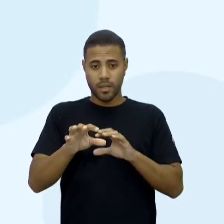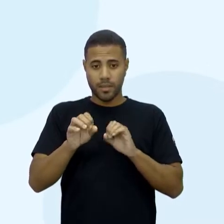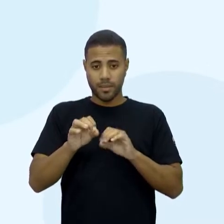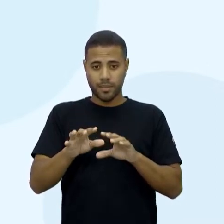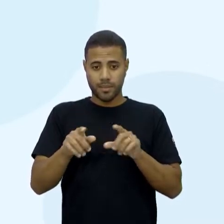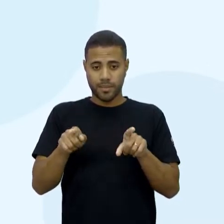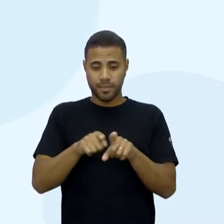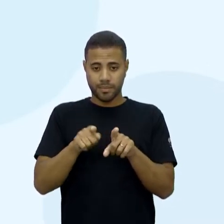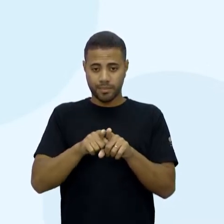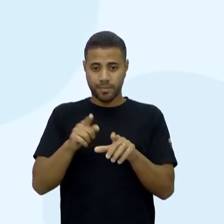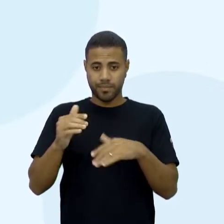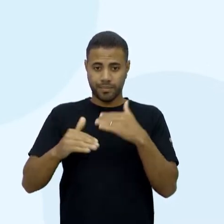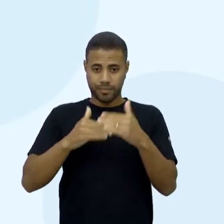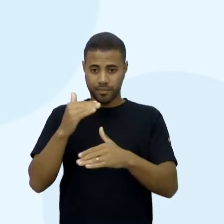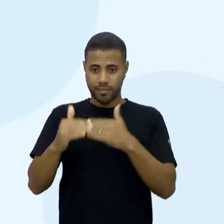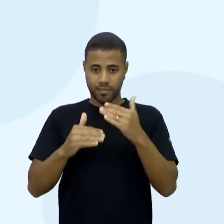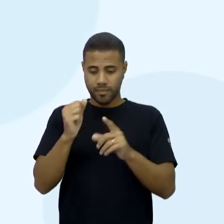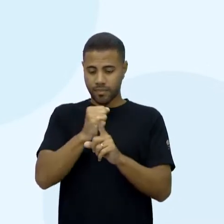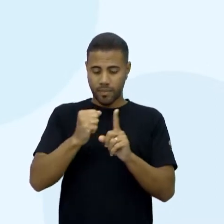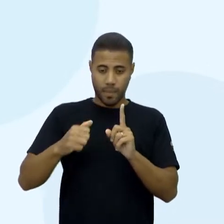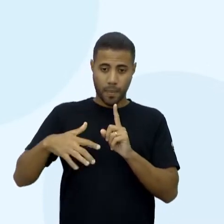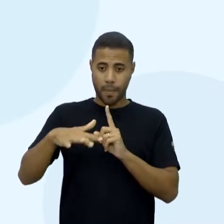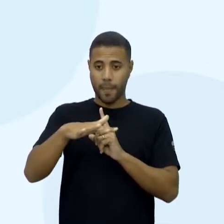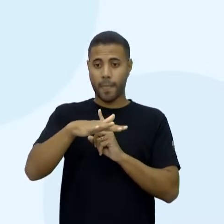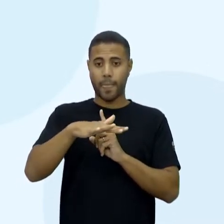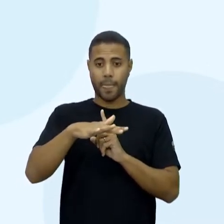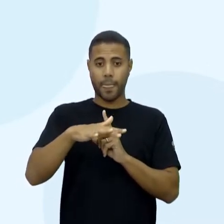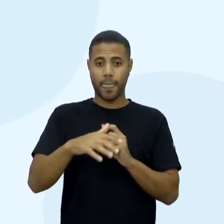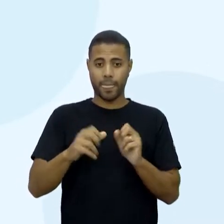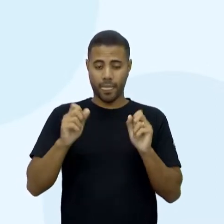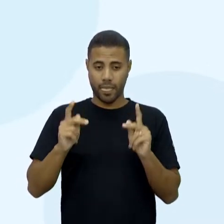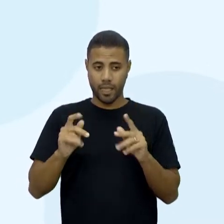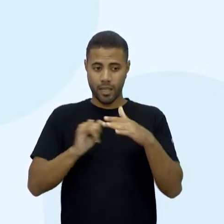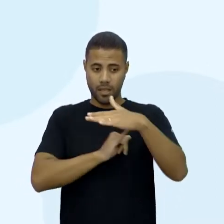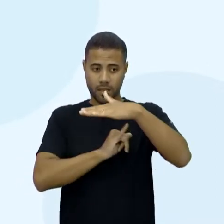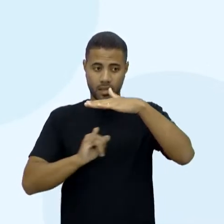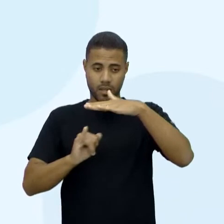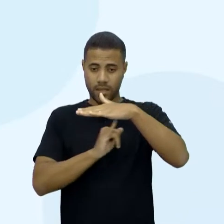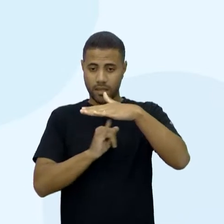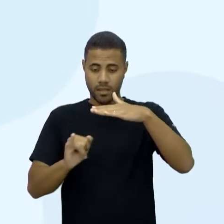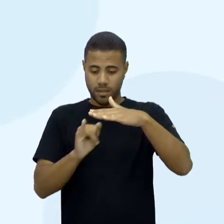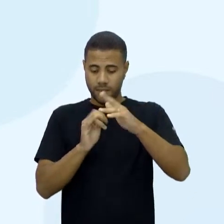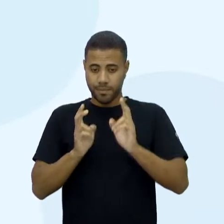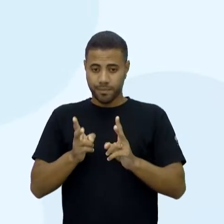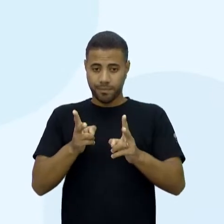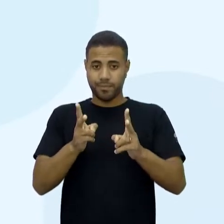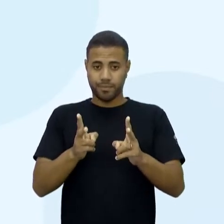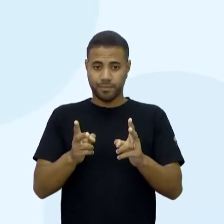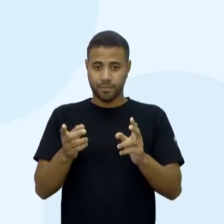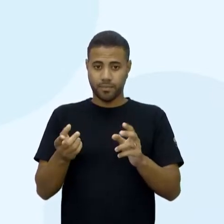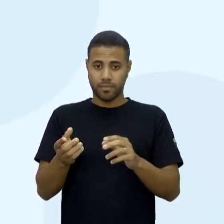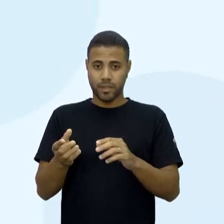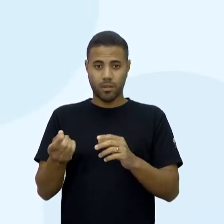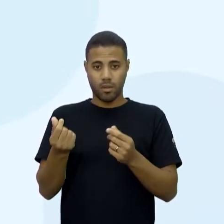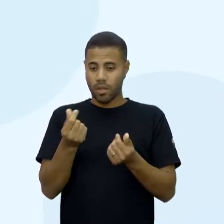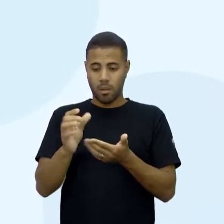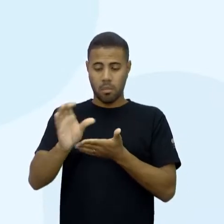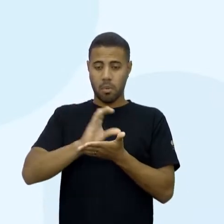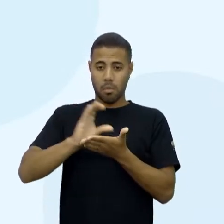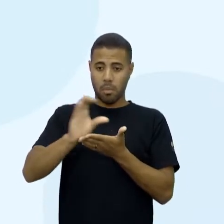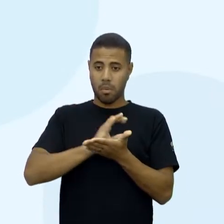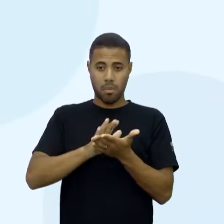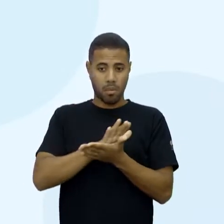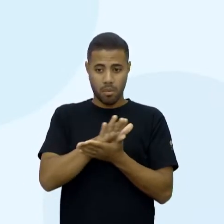e deleite da sociedade. Então, uma instituição permanente sem fins lucrativos,